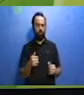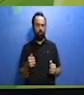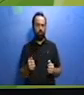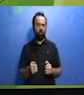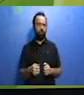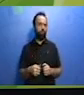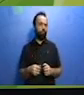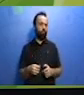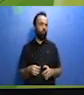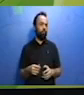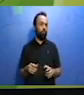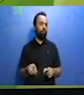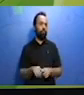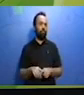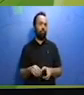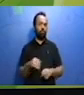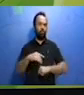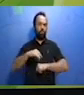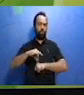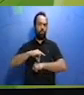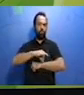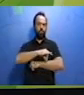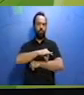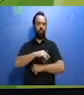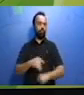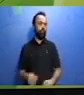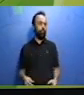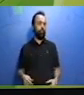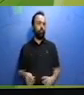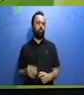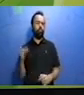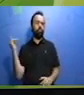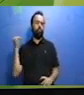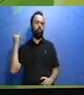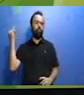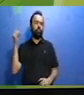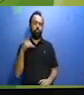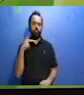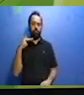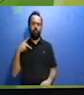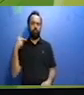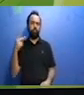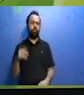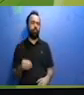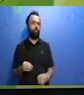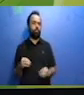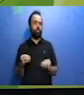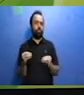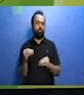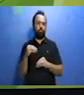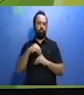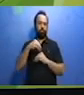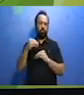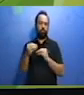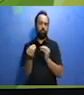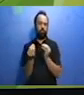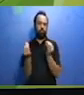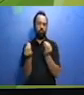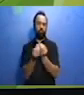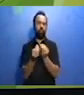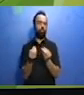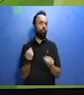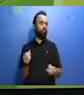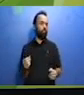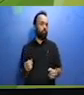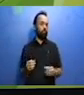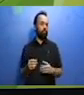e o asfalto. Também é importante a gente comentar que essas moléculas de hidrocarbonetos,